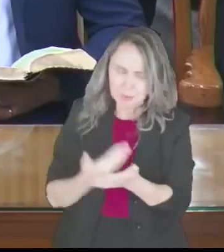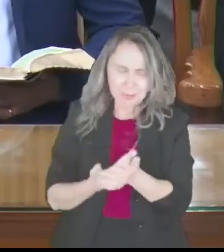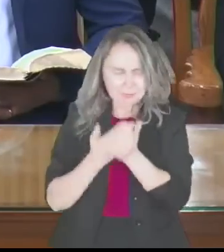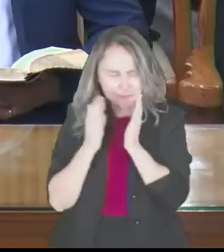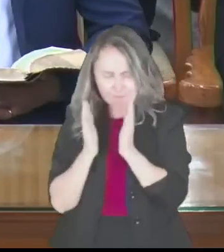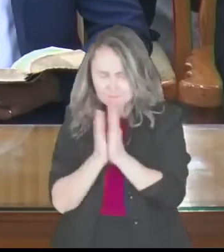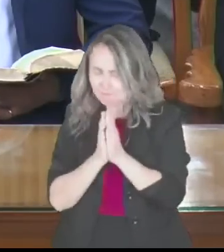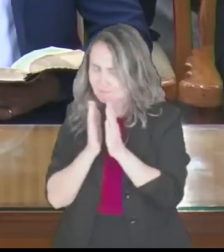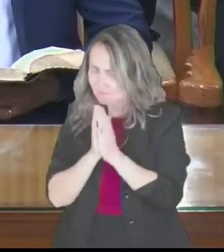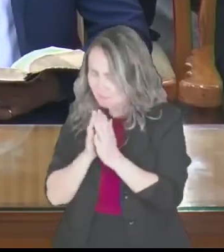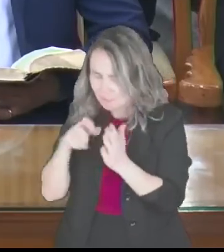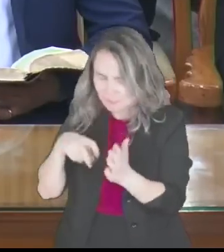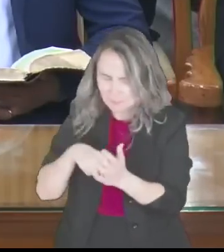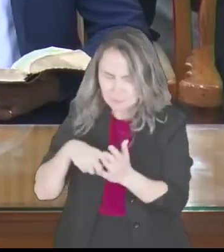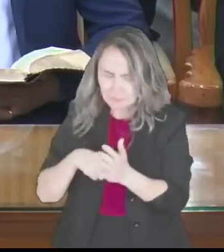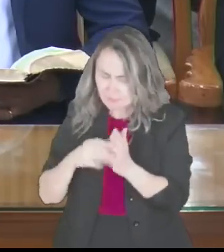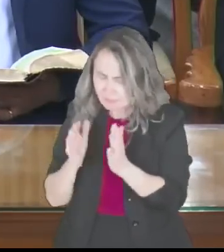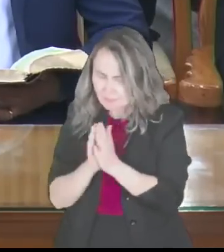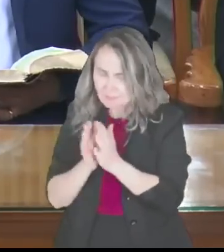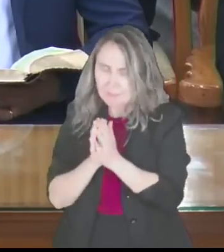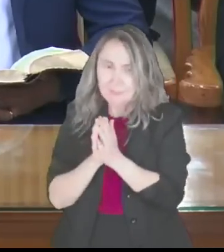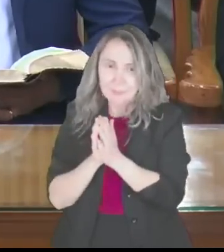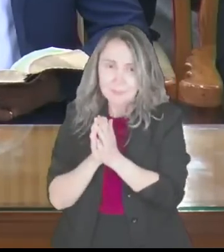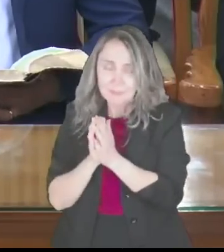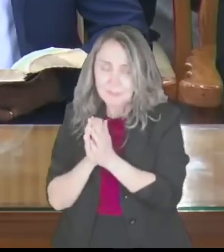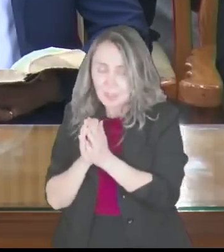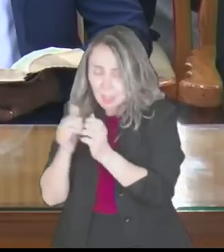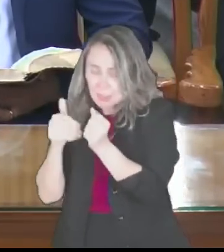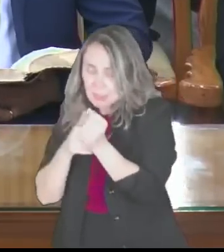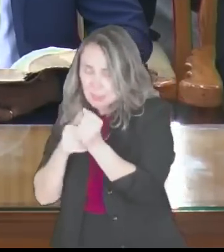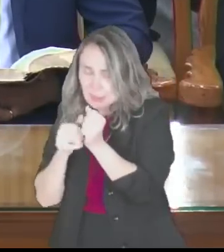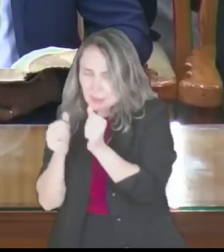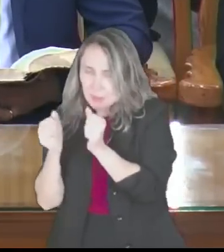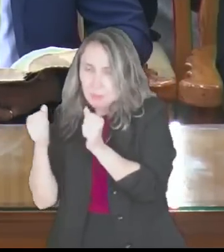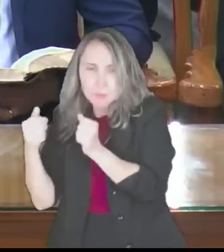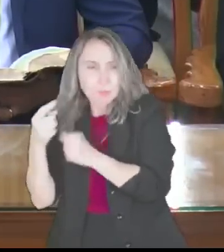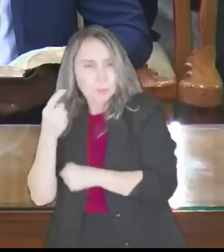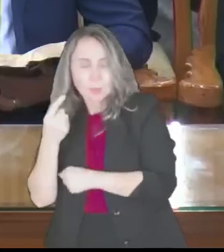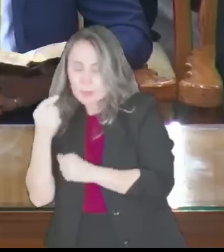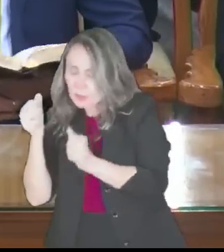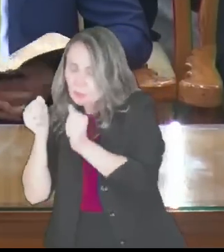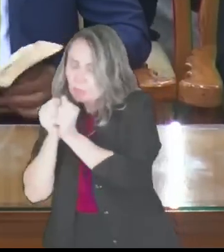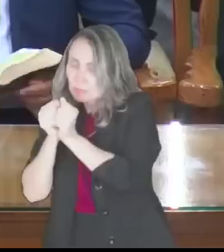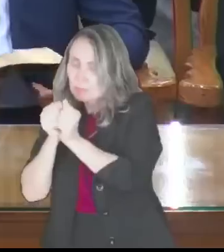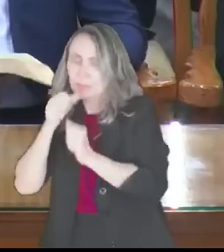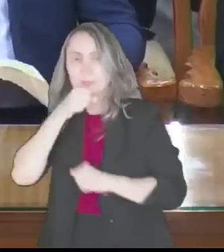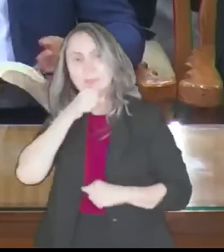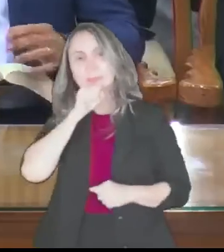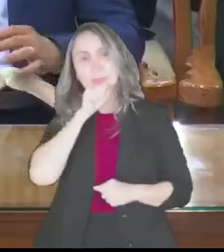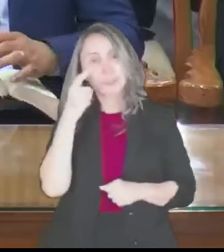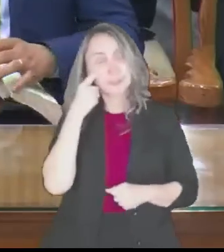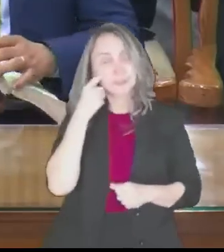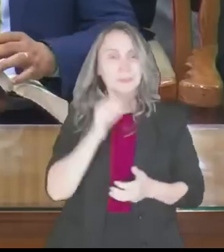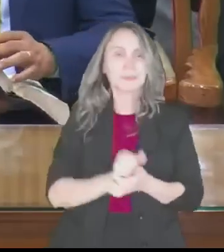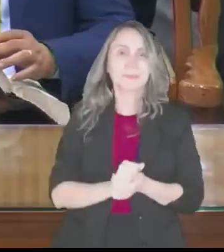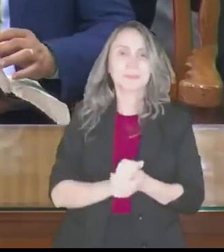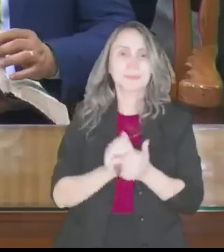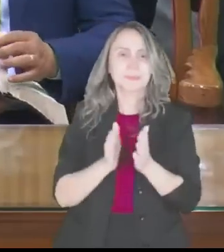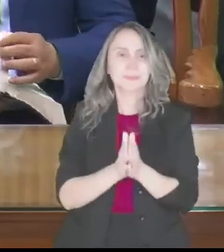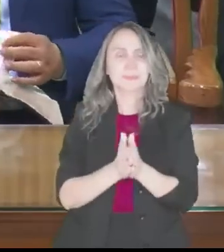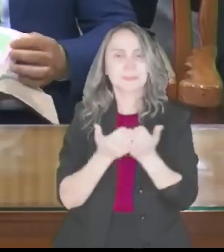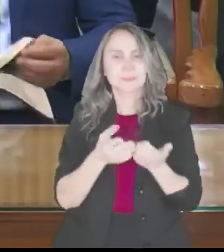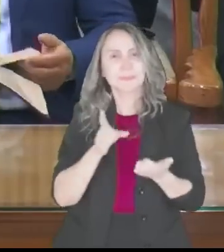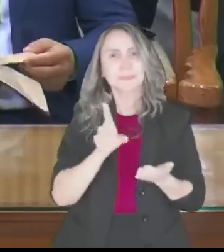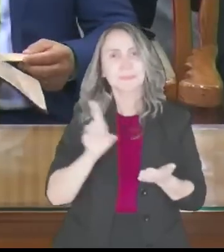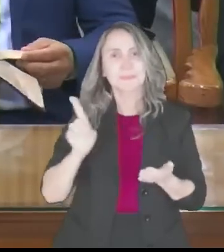e ia orar em segredo com o Pai. Vamos ver isso. Marcos 1:35.